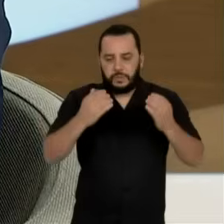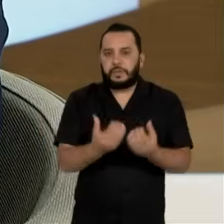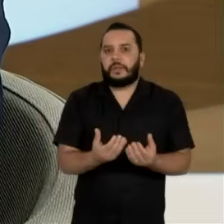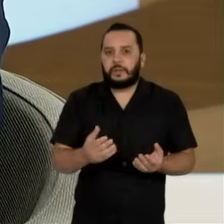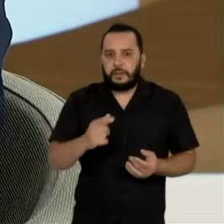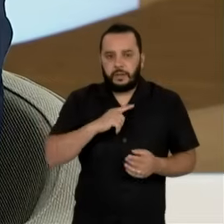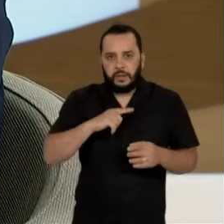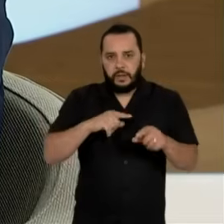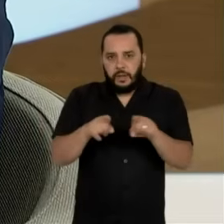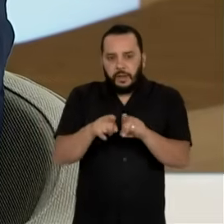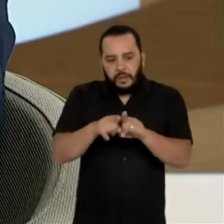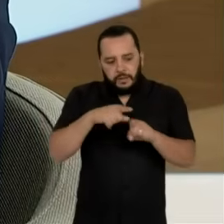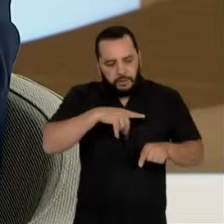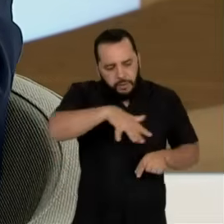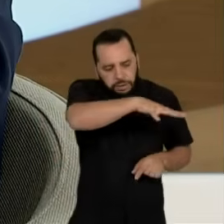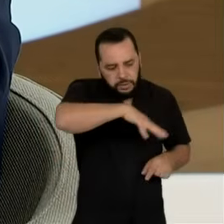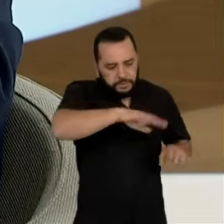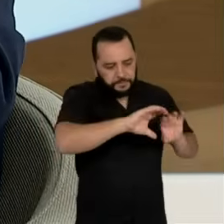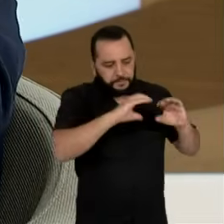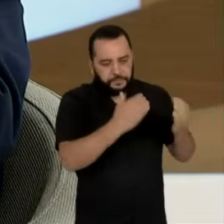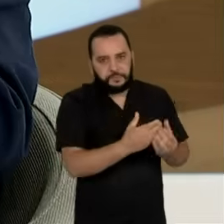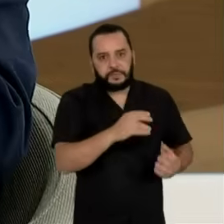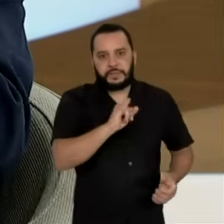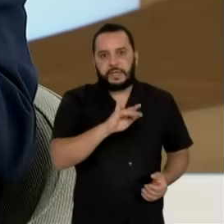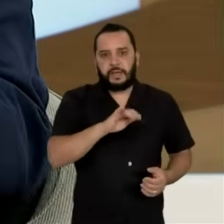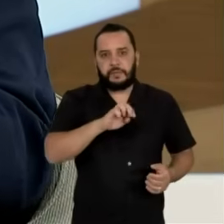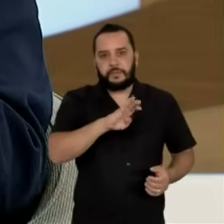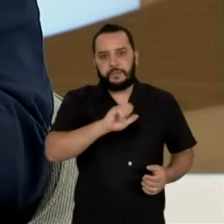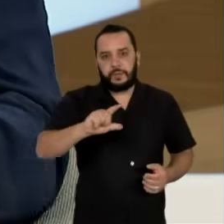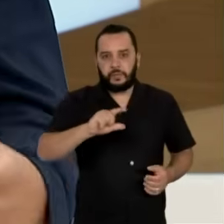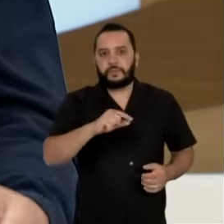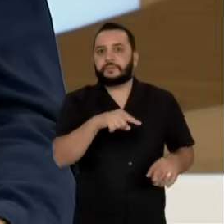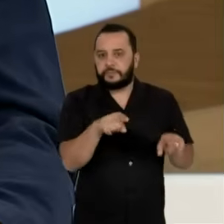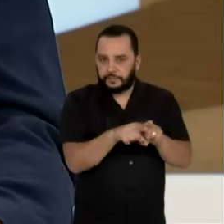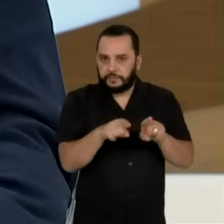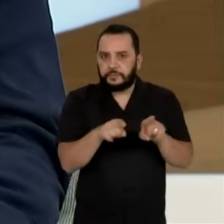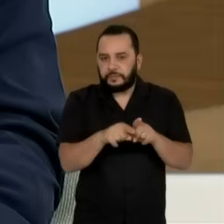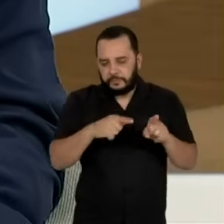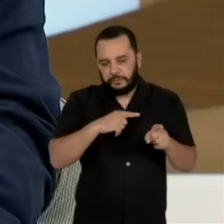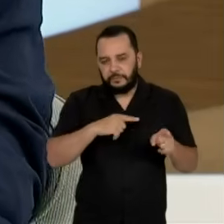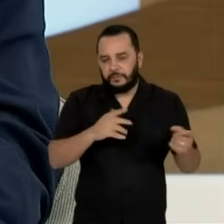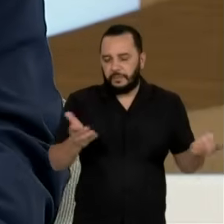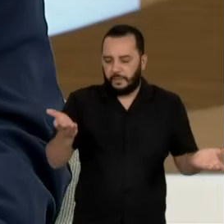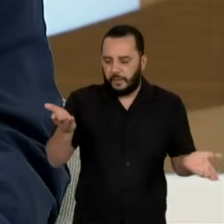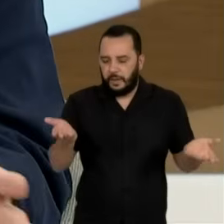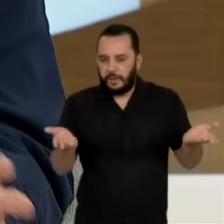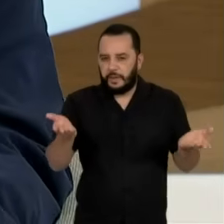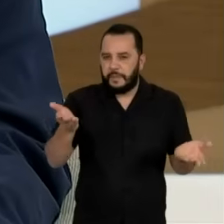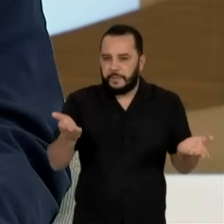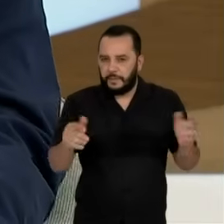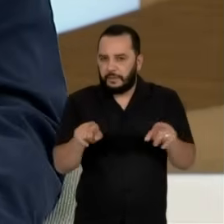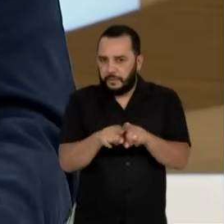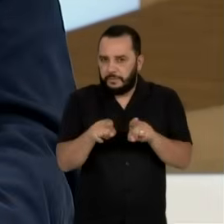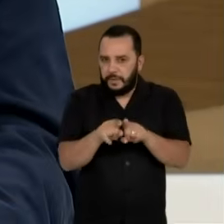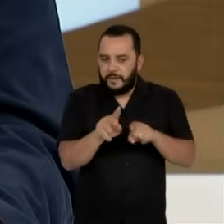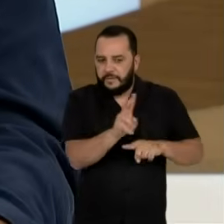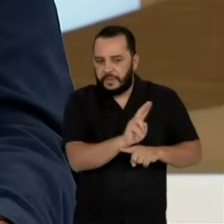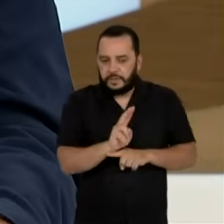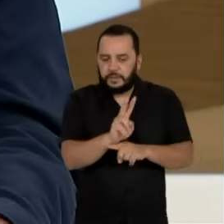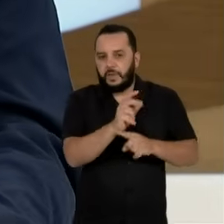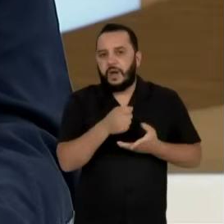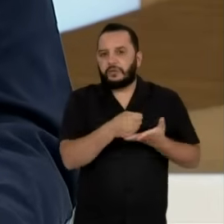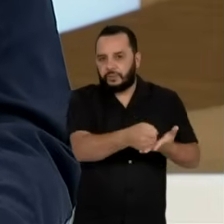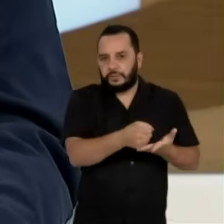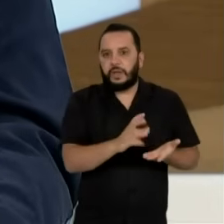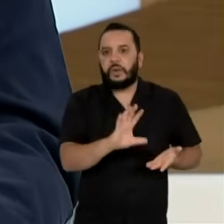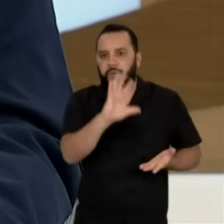das comunidades, né? E o ICMBio e o IBAMA sempre tentam manter esse equilíbrio, né? Manter essa fiscalização, ajudar. isso acontecer.